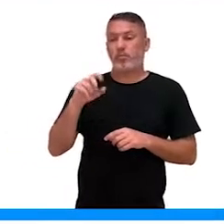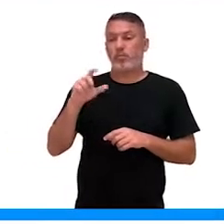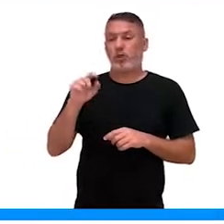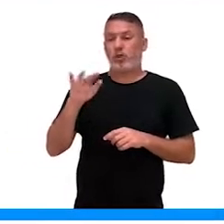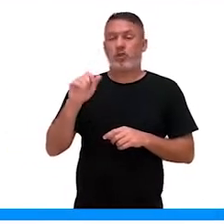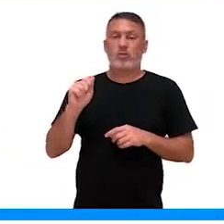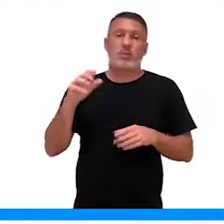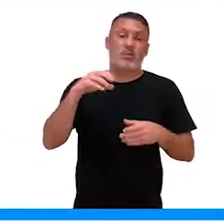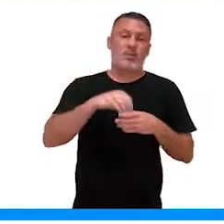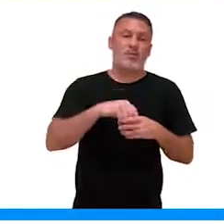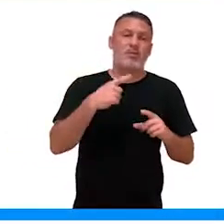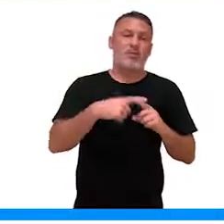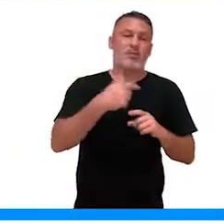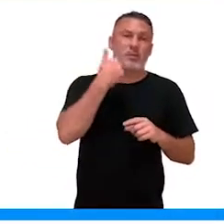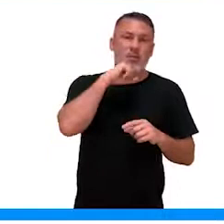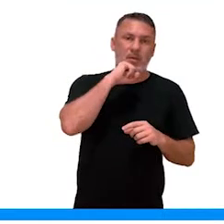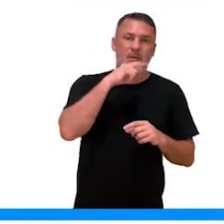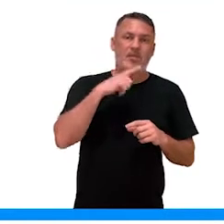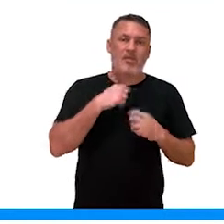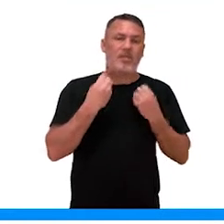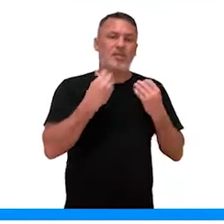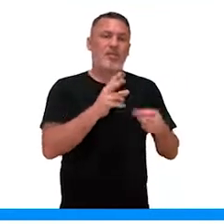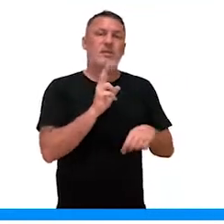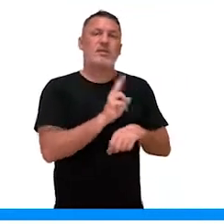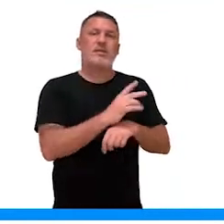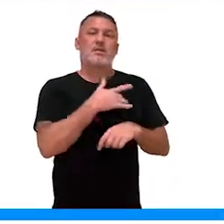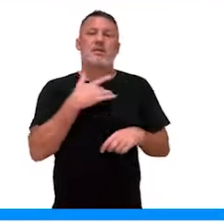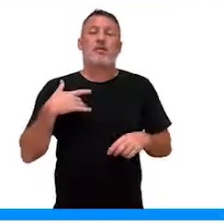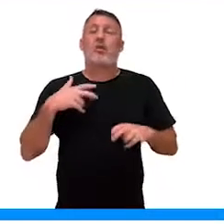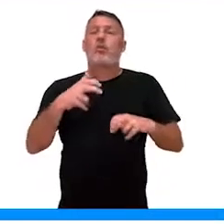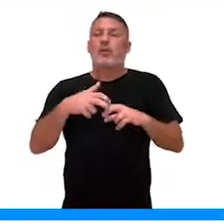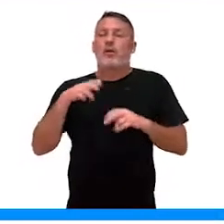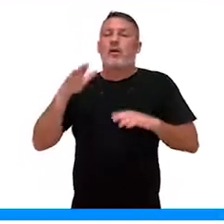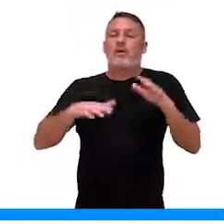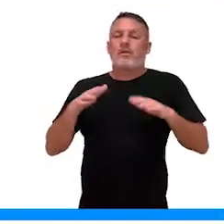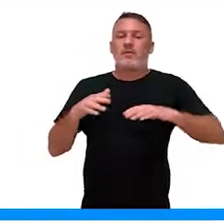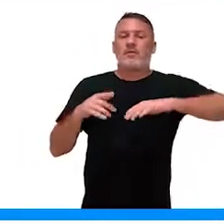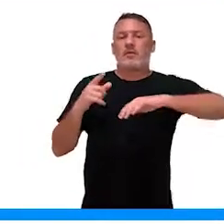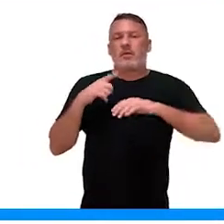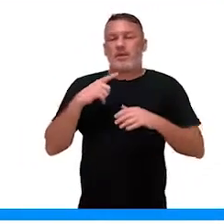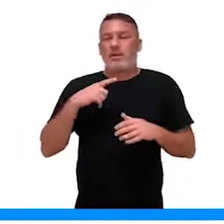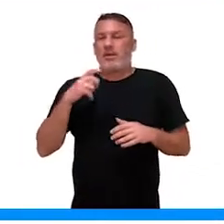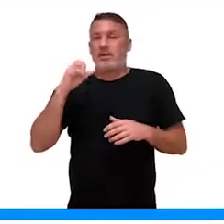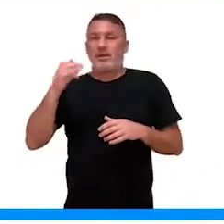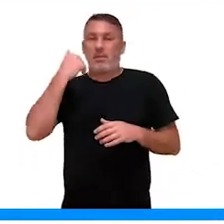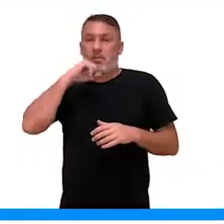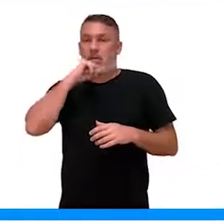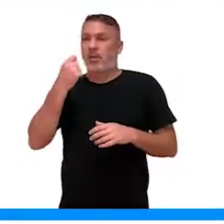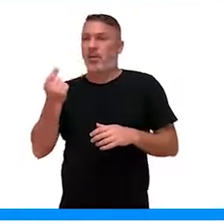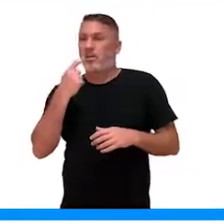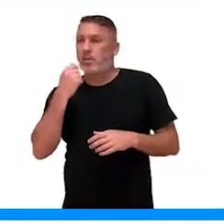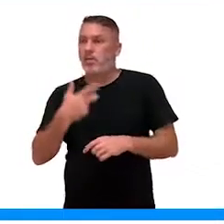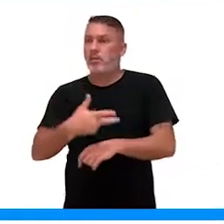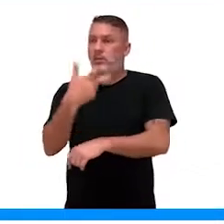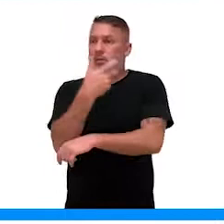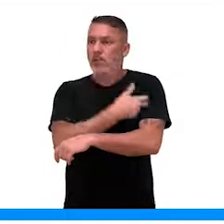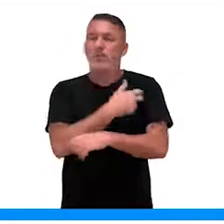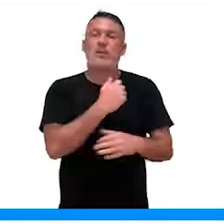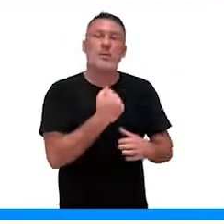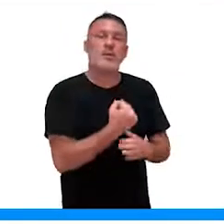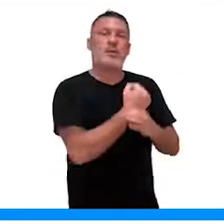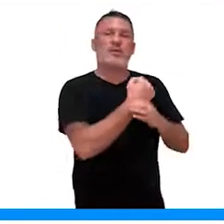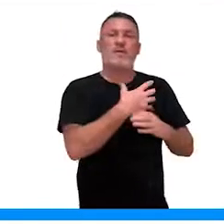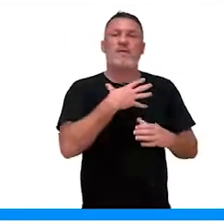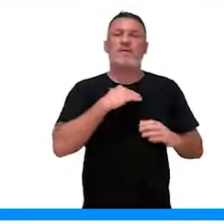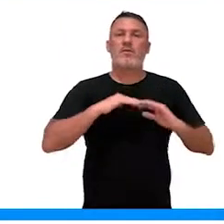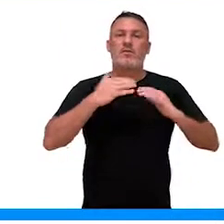passa anticorpos para o filho, por isso que a mãe, muitas vezes imunizada, imuniza também a criança. E também